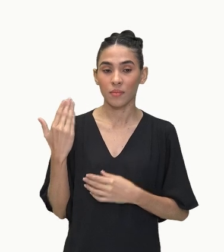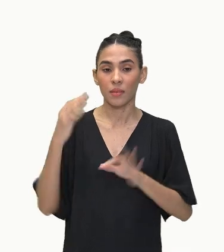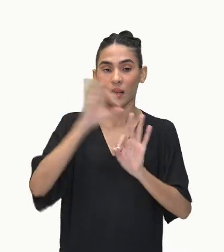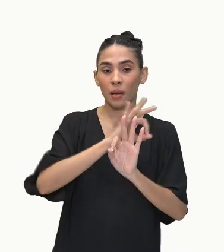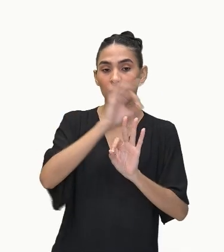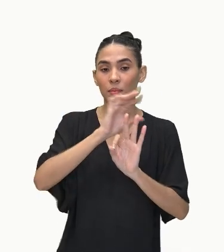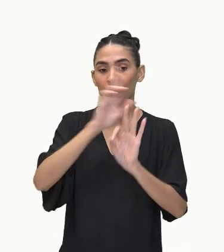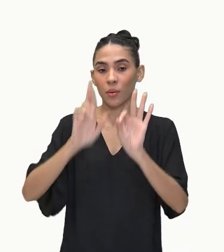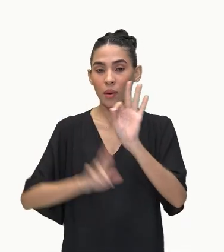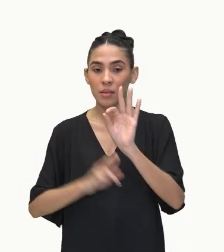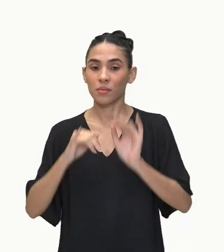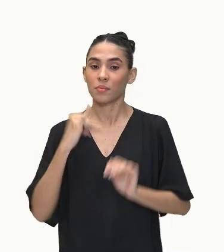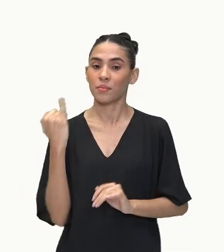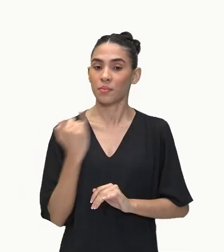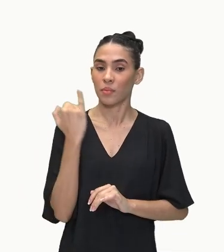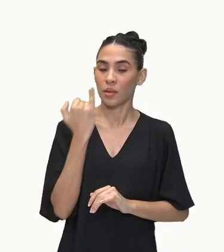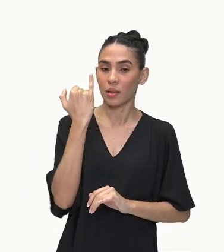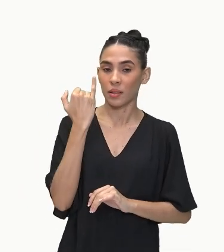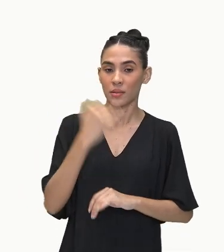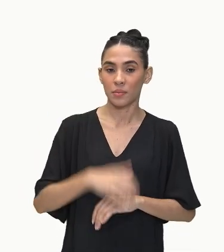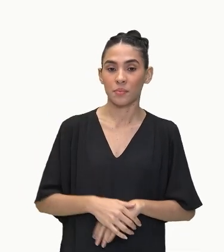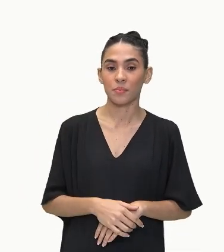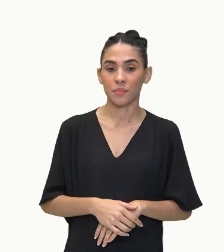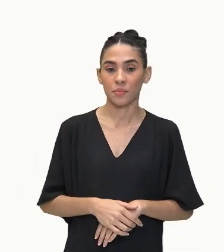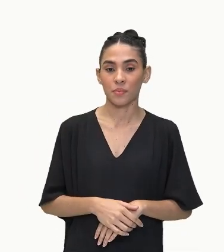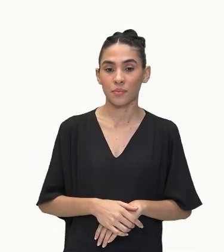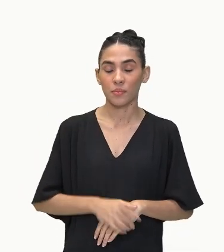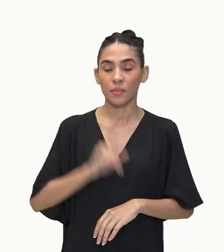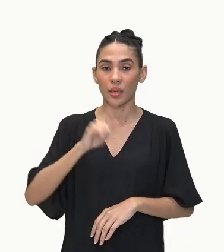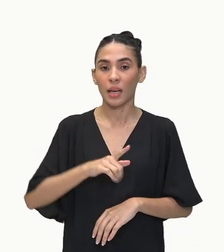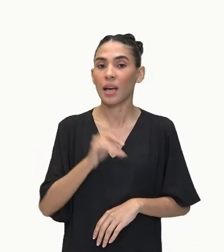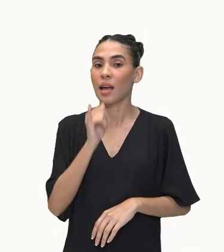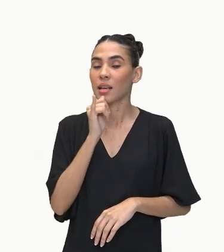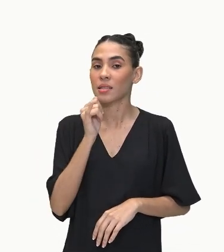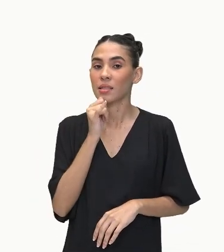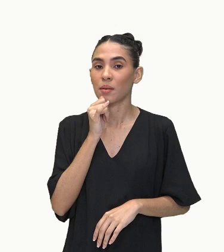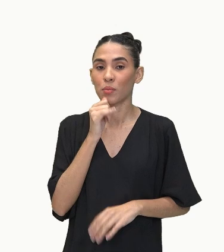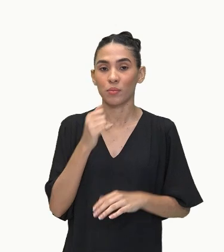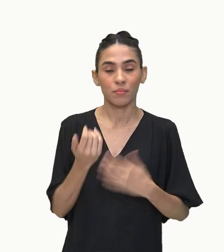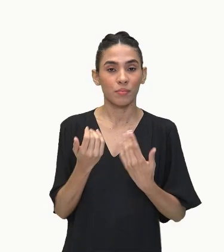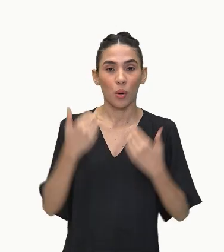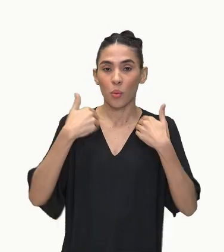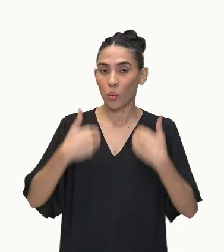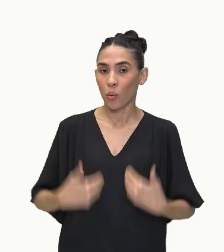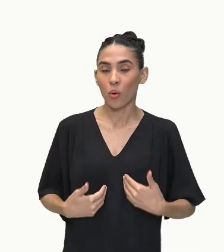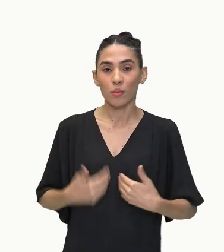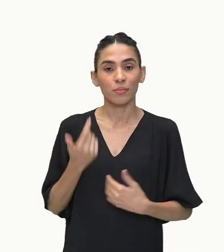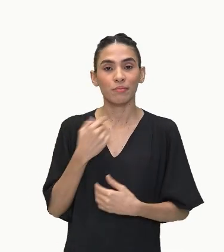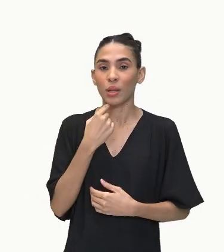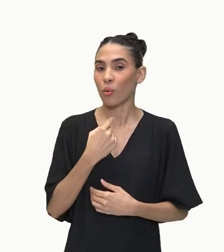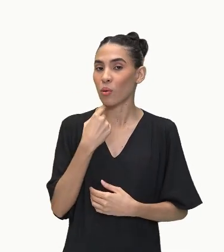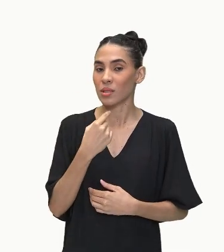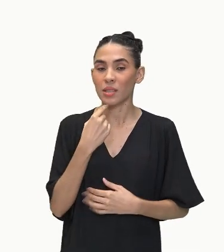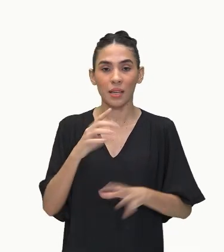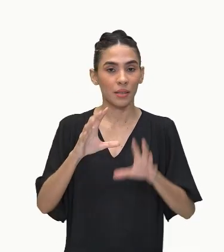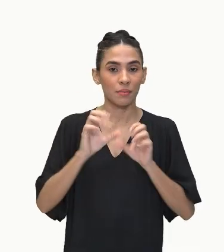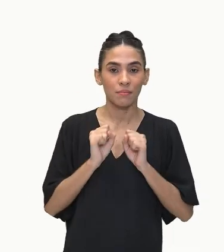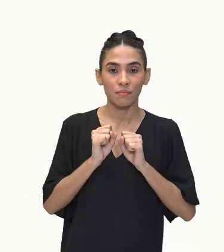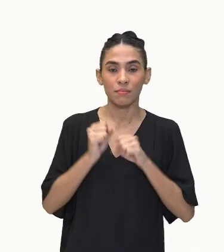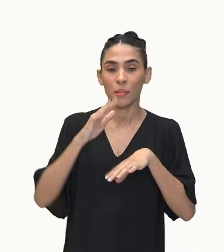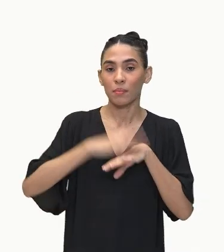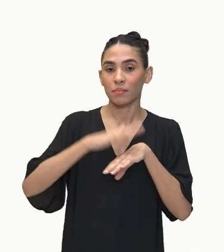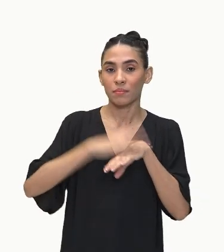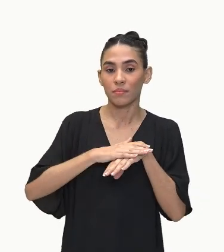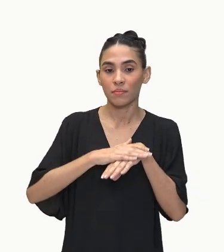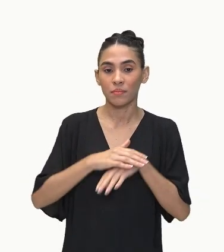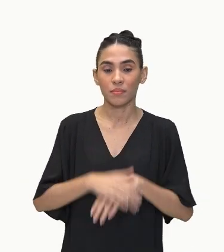essenciais ou indispensáveis, eles são aqueles que não são sintetizados pelo organismo, ou